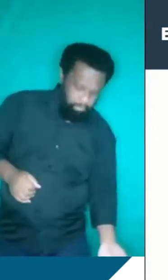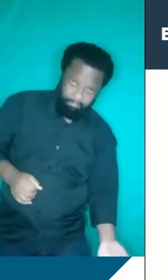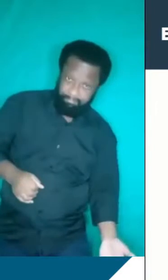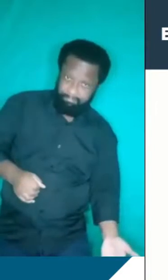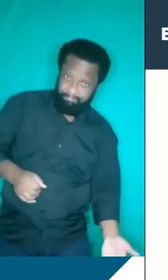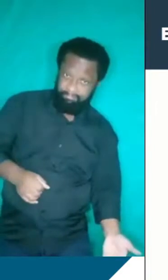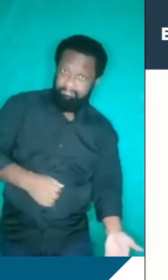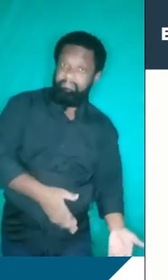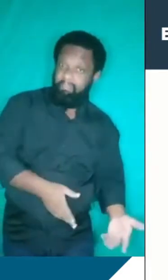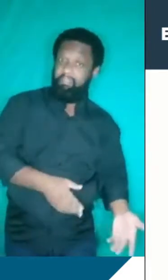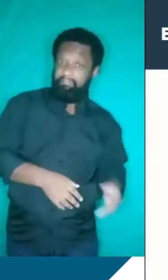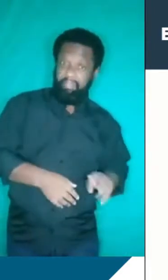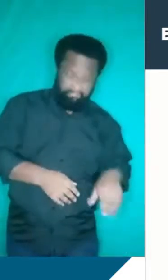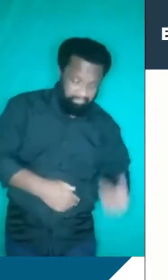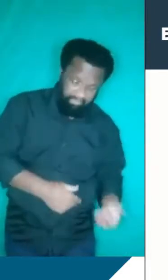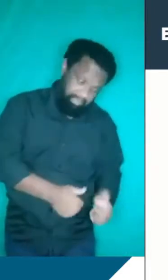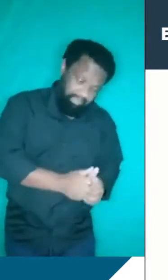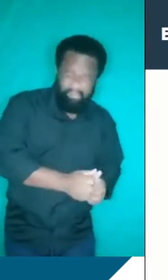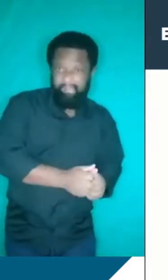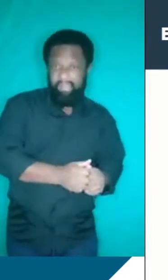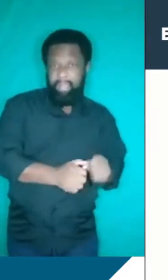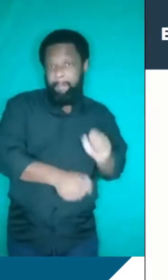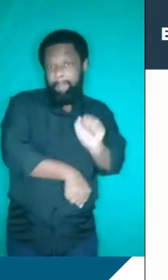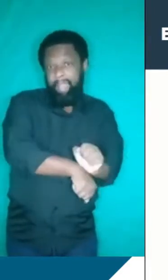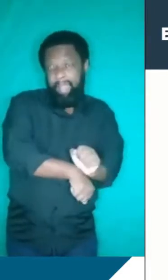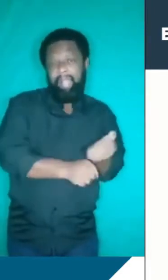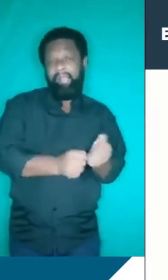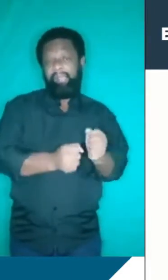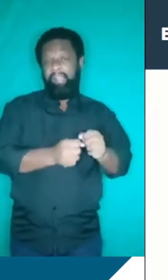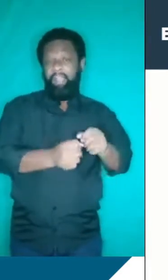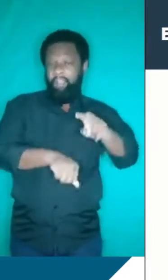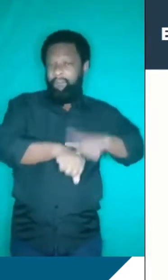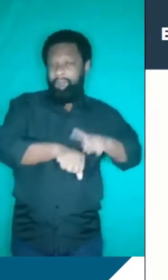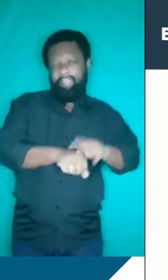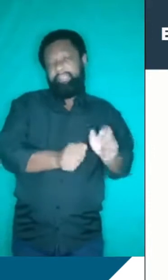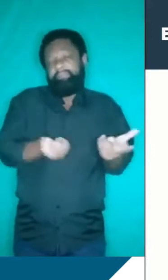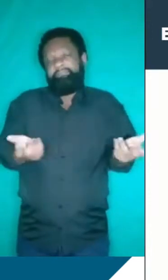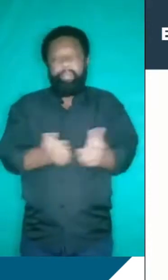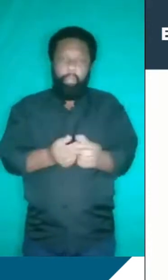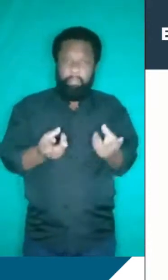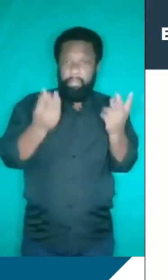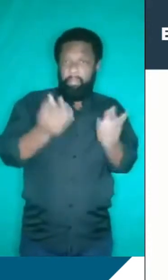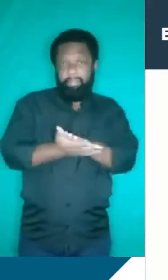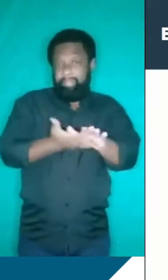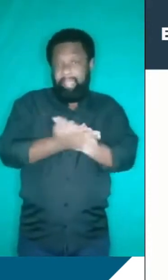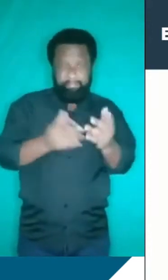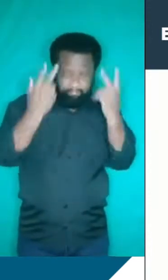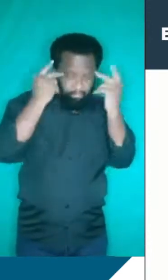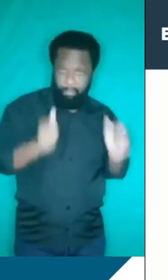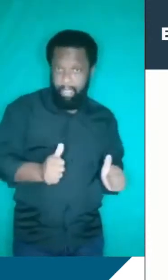da minha casa. O celular vai cair, ele pode trincar a tela, ele pode, sei lá, ele pode não acontecer nada com